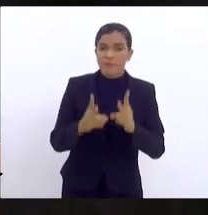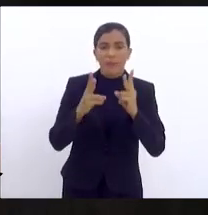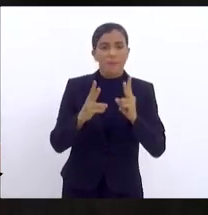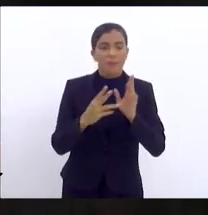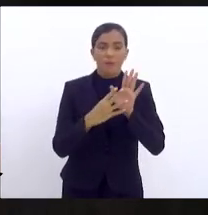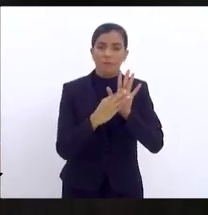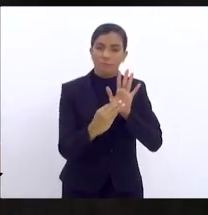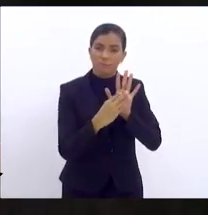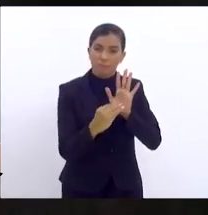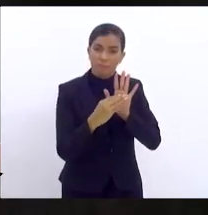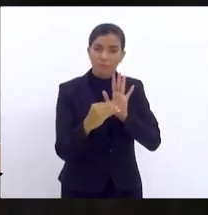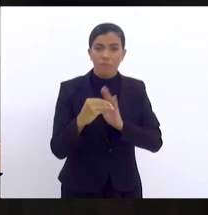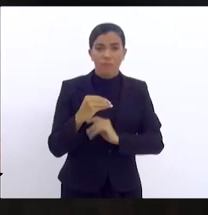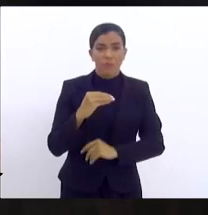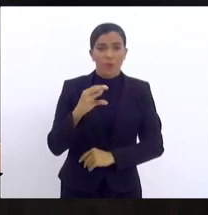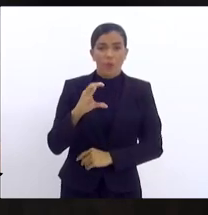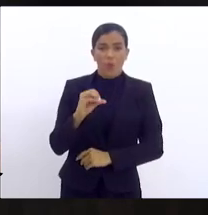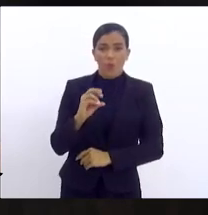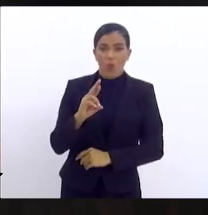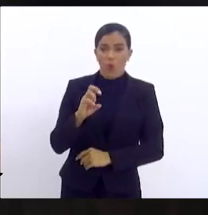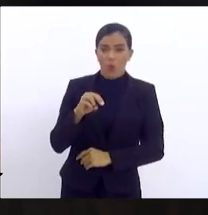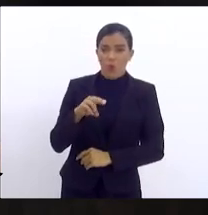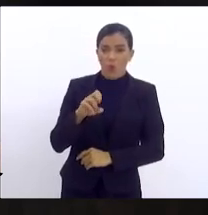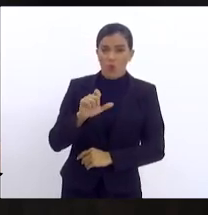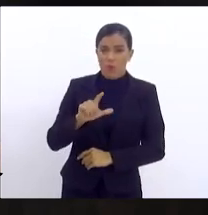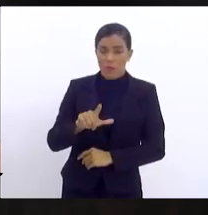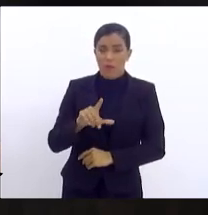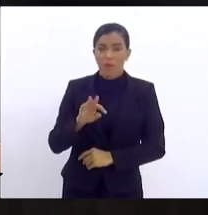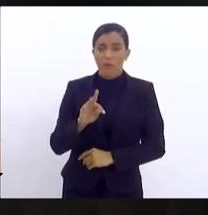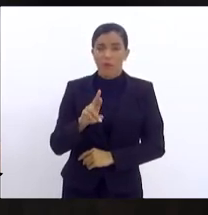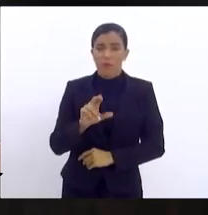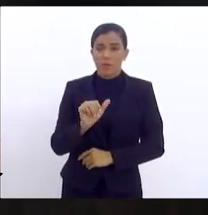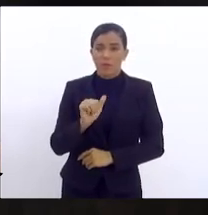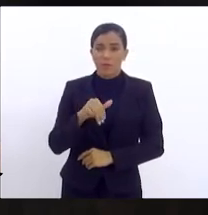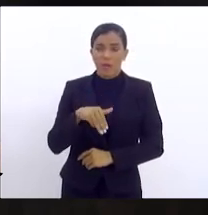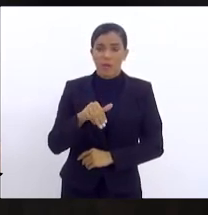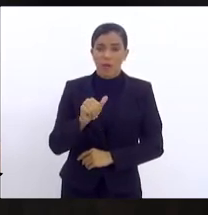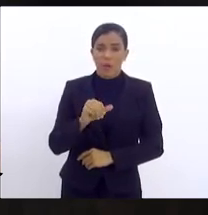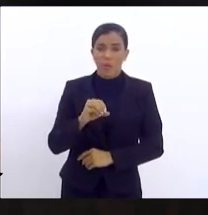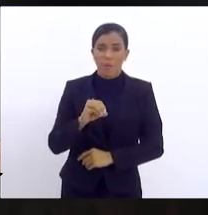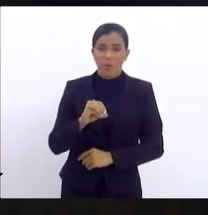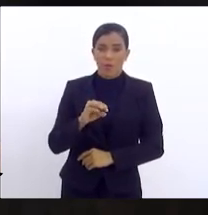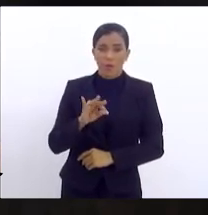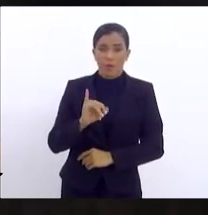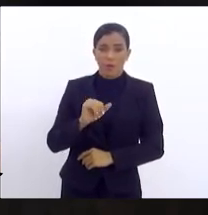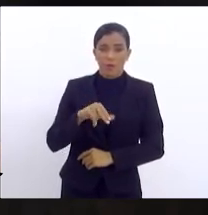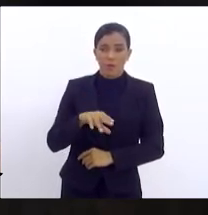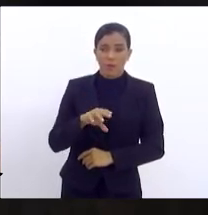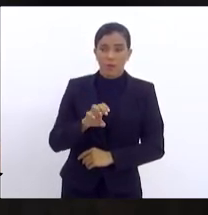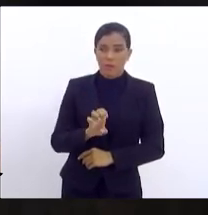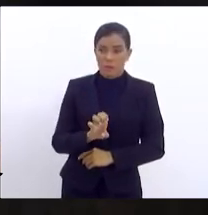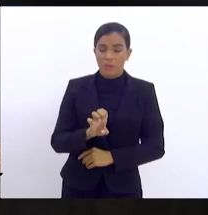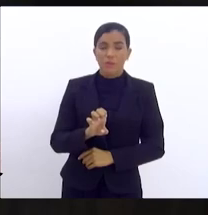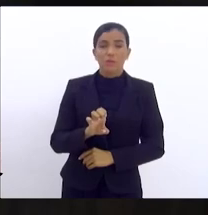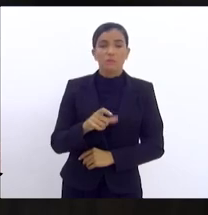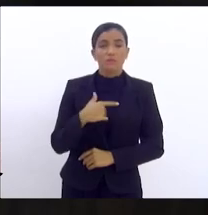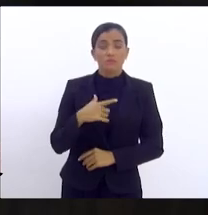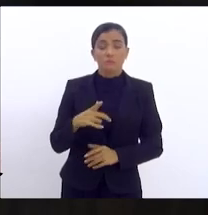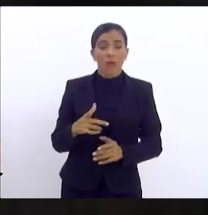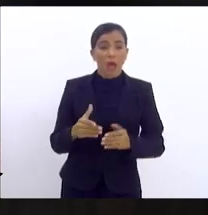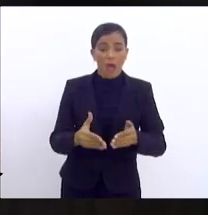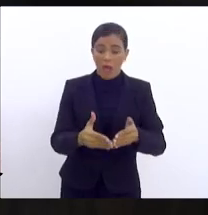Coronel tramontini que infelizmente hoje tá afastado junto com os demais 10 policiais